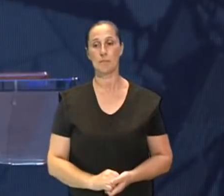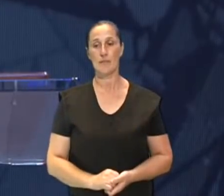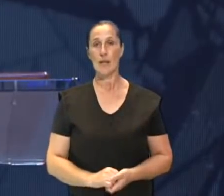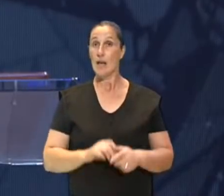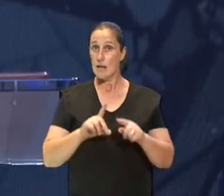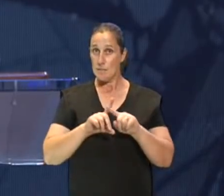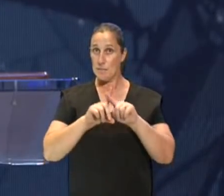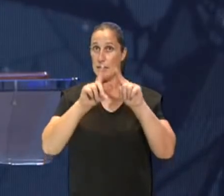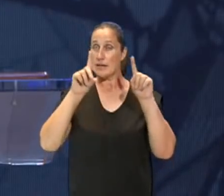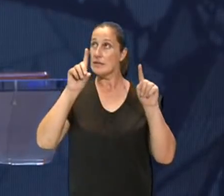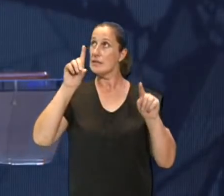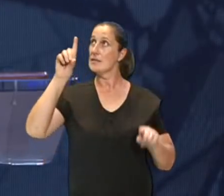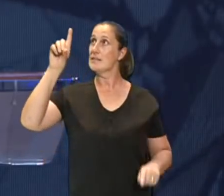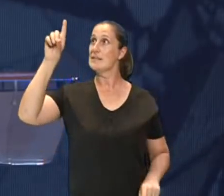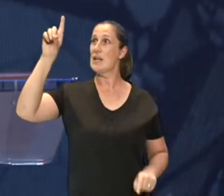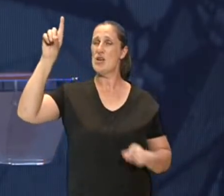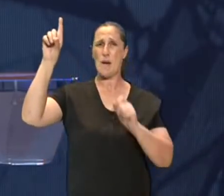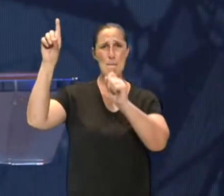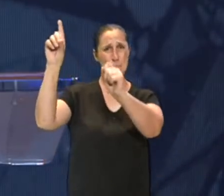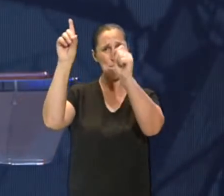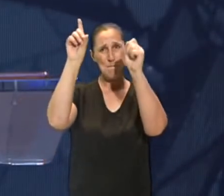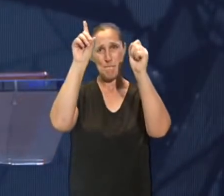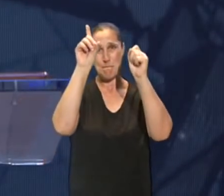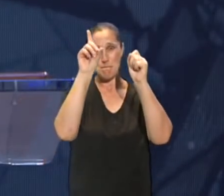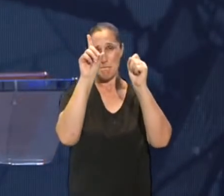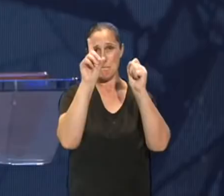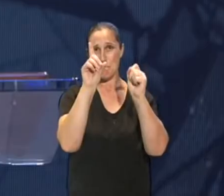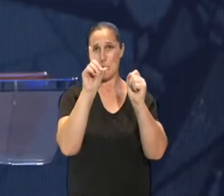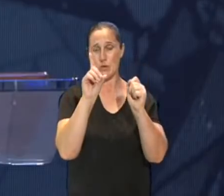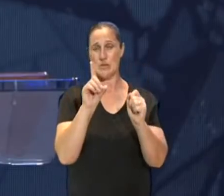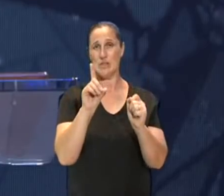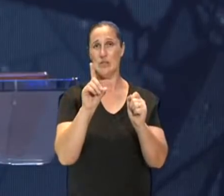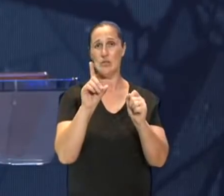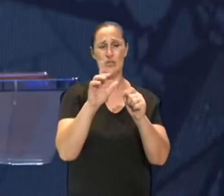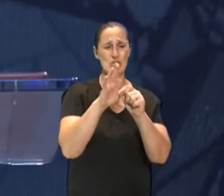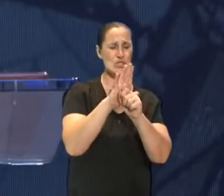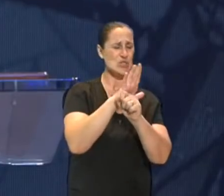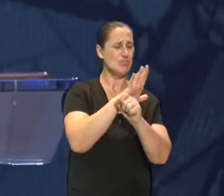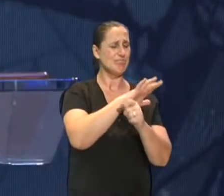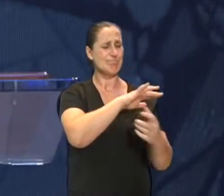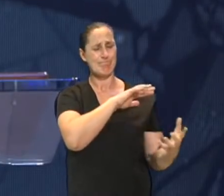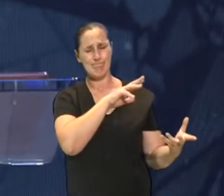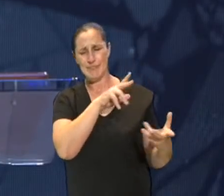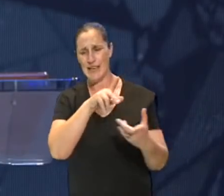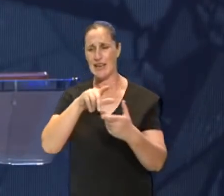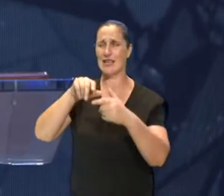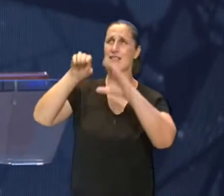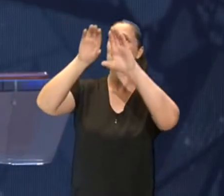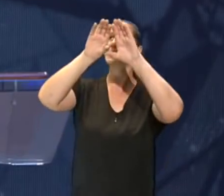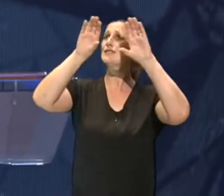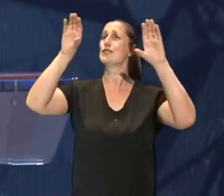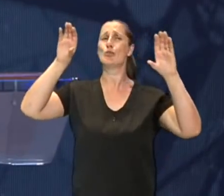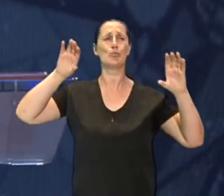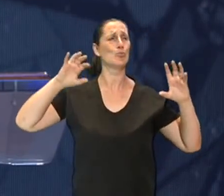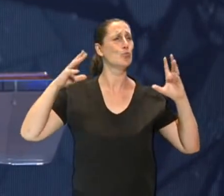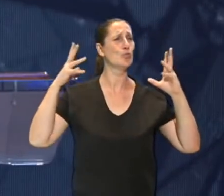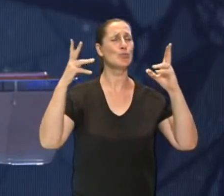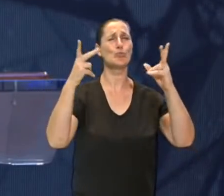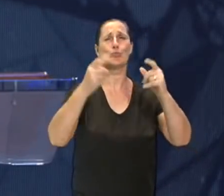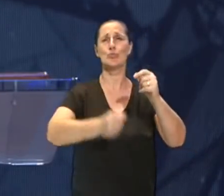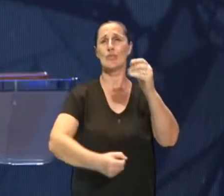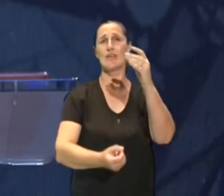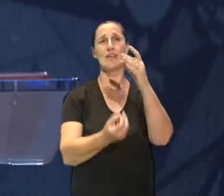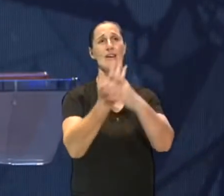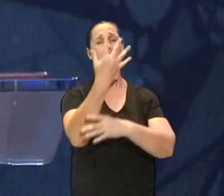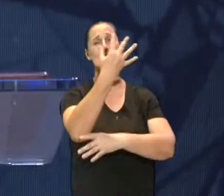Mas Deus é o Deus Todo-Poderoso, Senhor de toda essa terra, céu e tudo que existe, porque Ele é o Criador